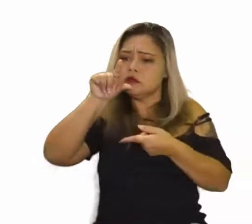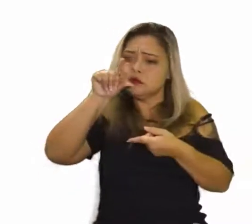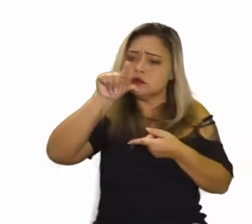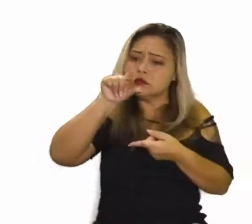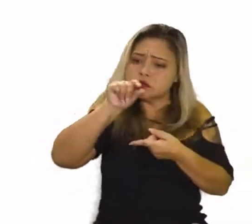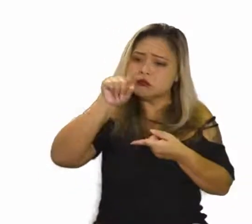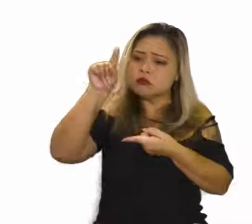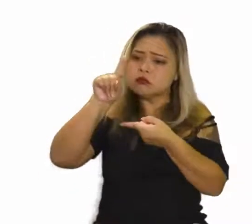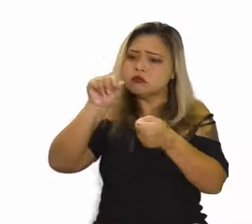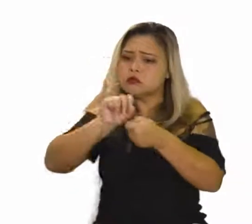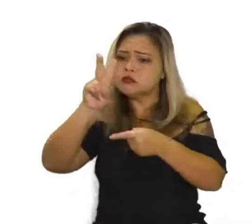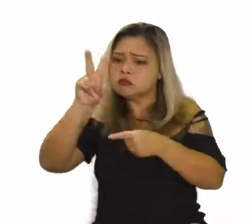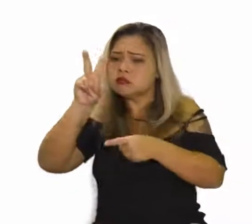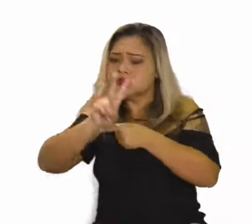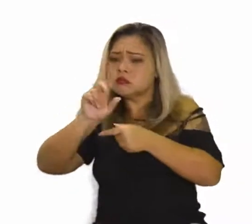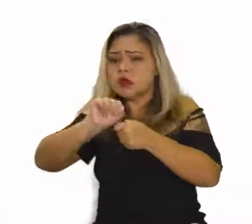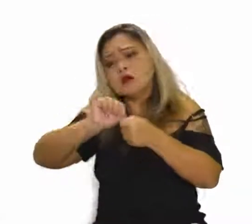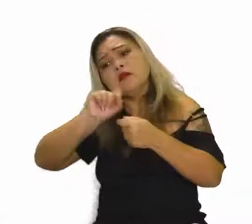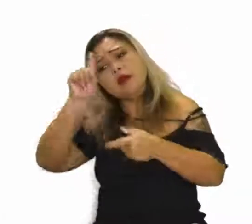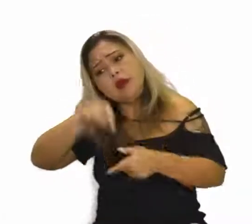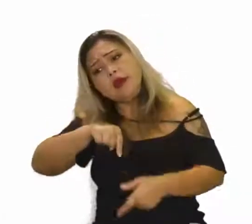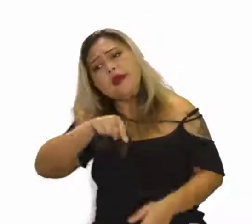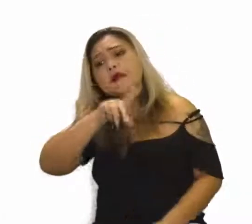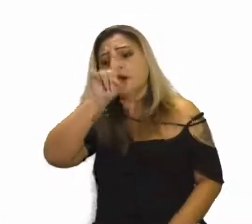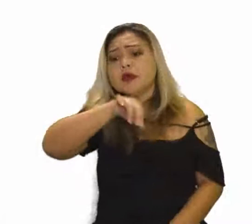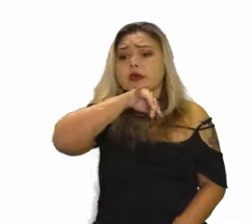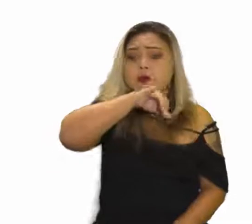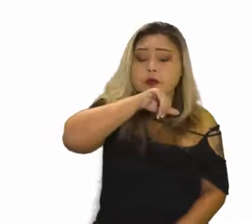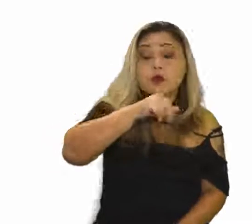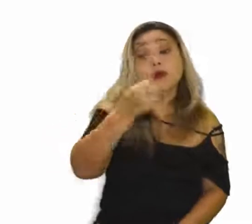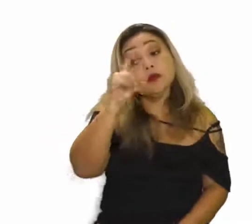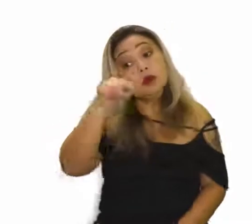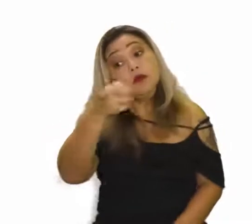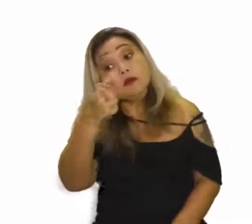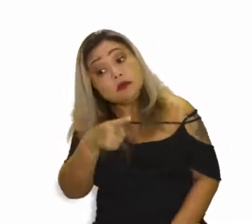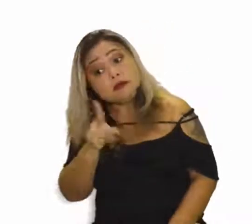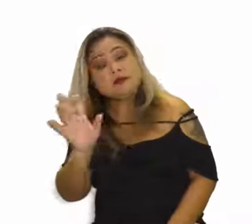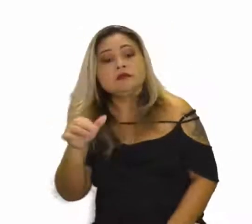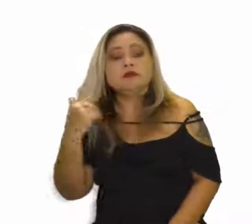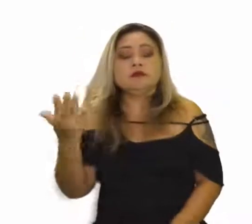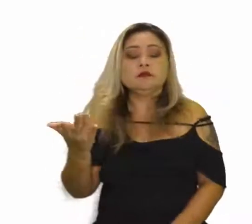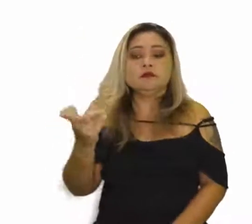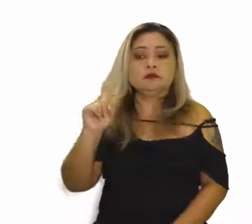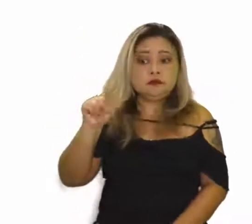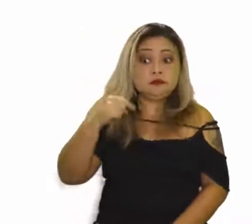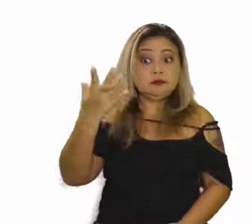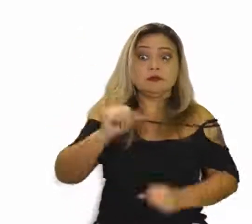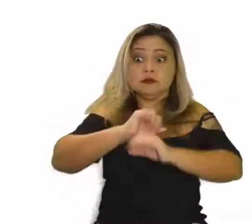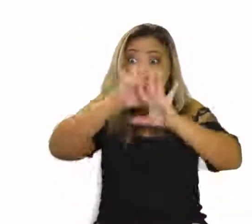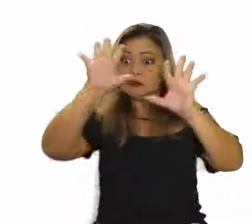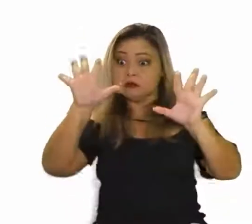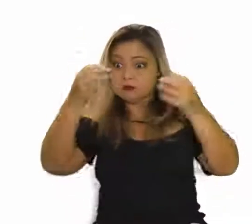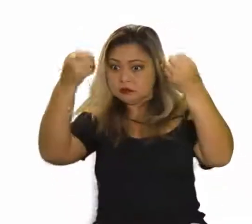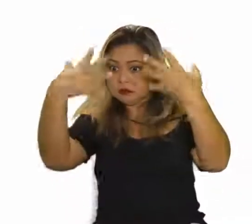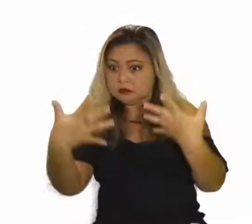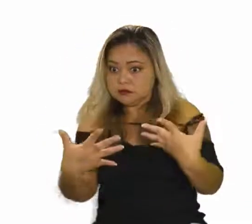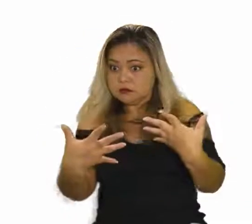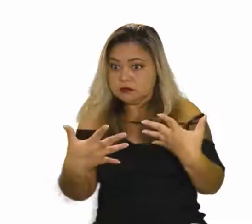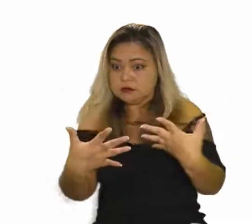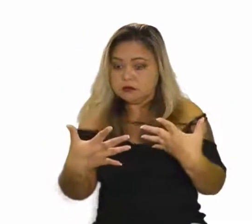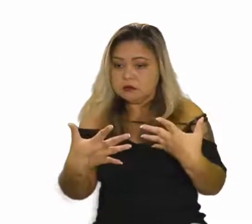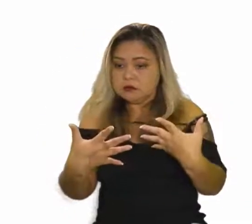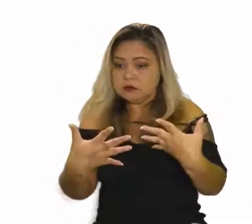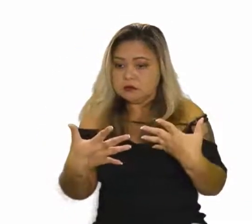o reforço sim. A gente vai ver as desvantagens e as vantagens, tá bom? Deixar bem claro. Eu vou